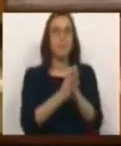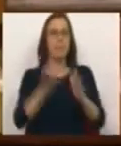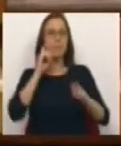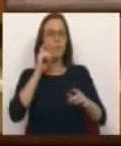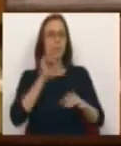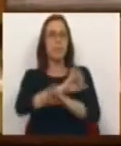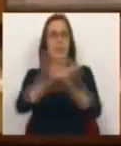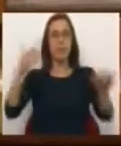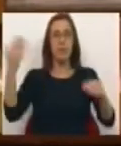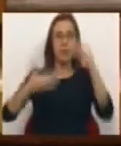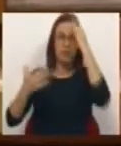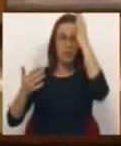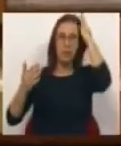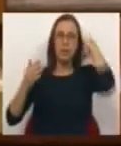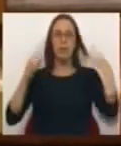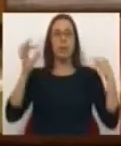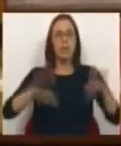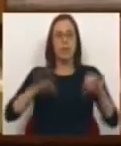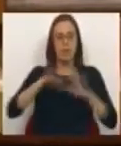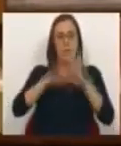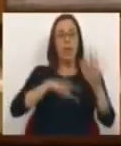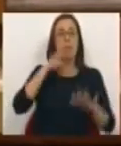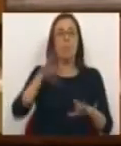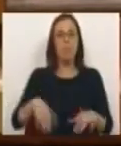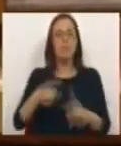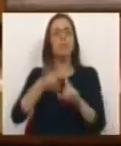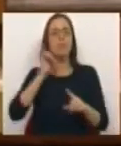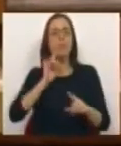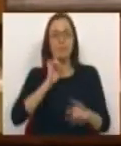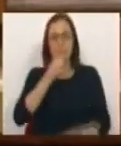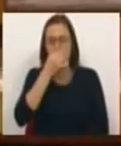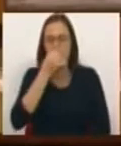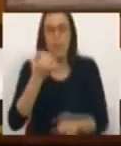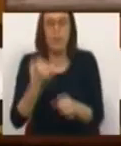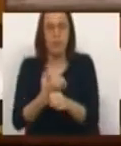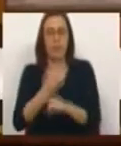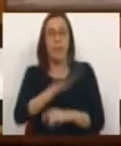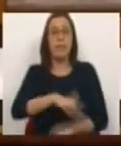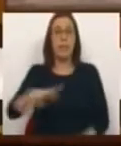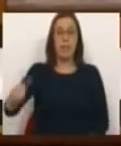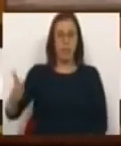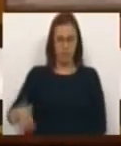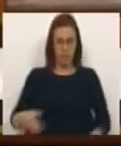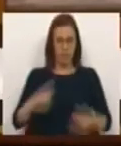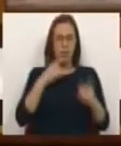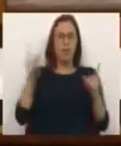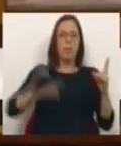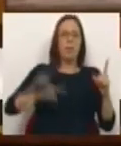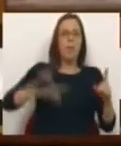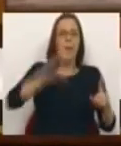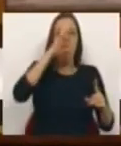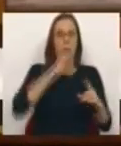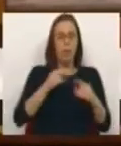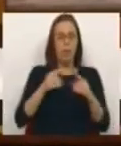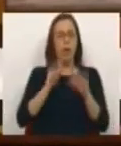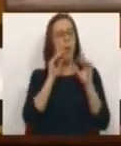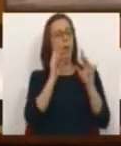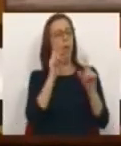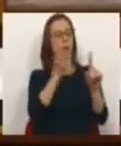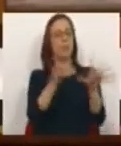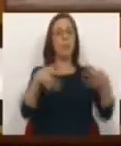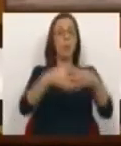defesa dos vossos direitos, pelo fim da precariedade, pela valorização do trabalho científico. Sucessivos governos trataram os